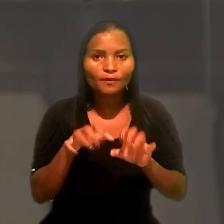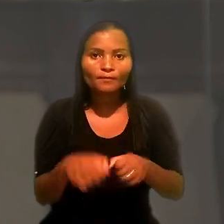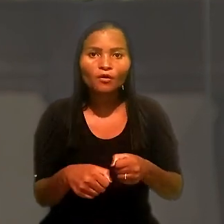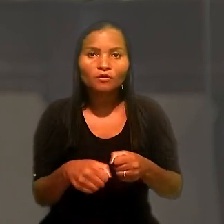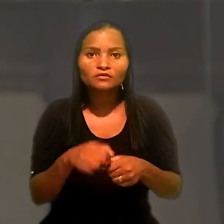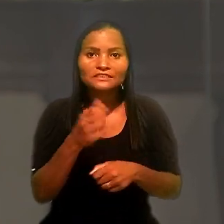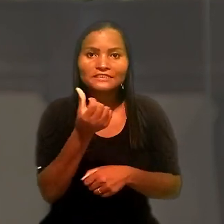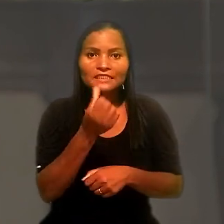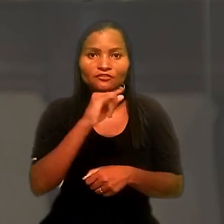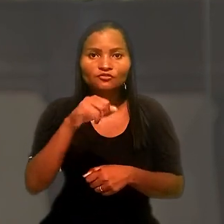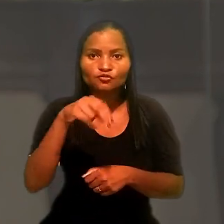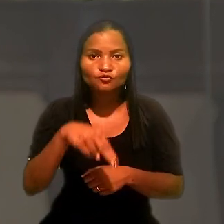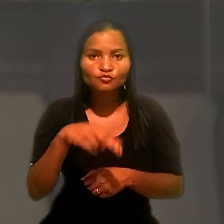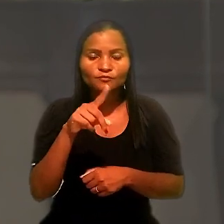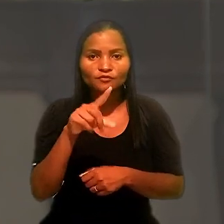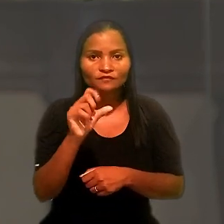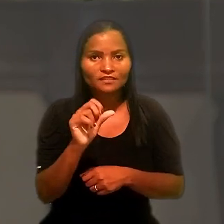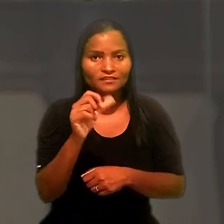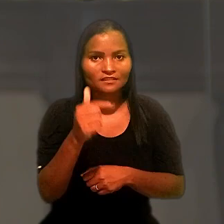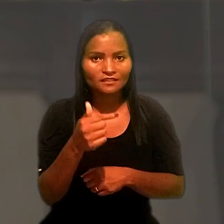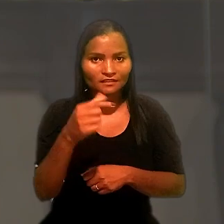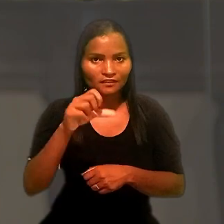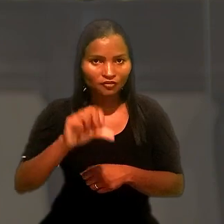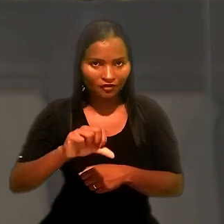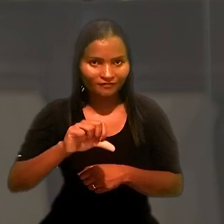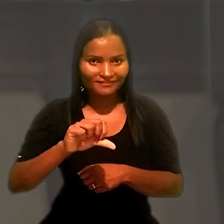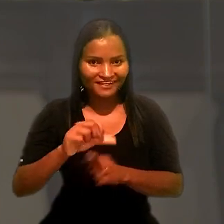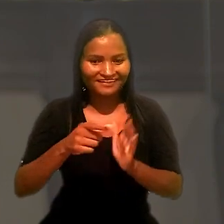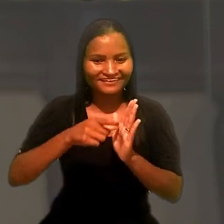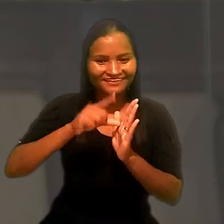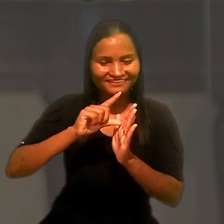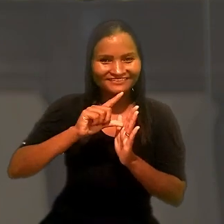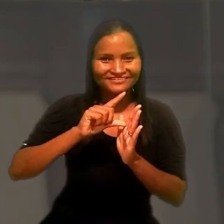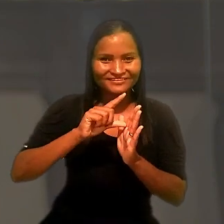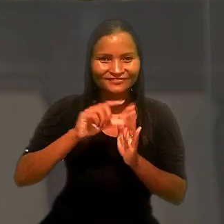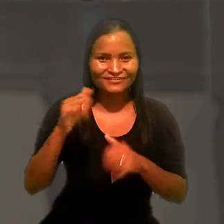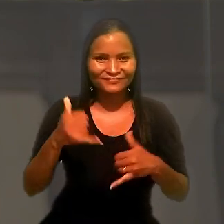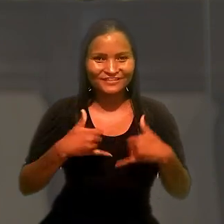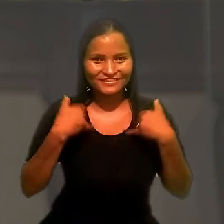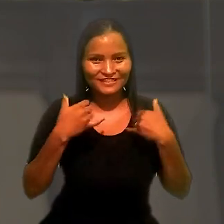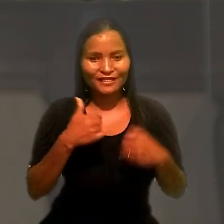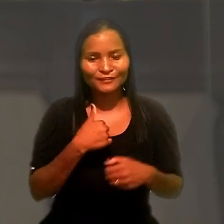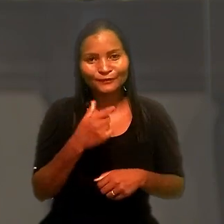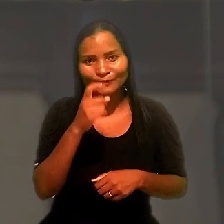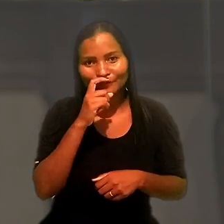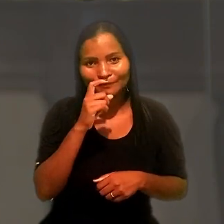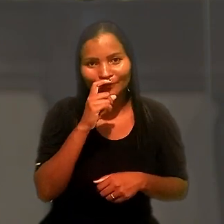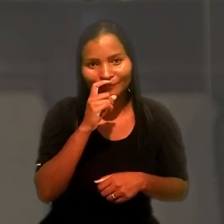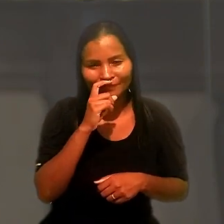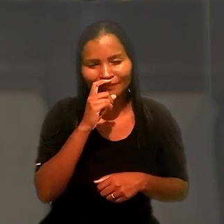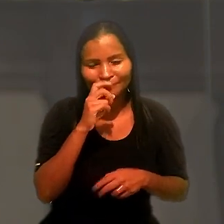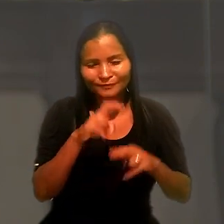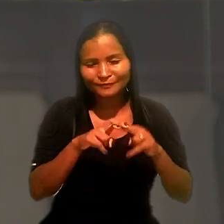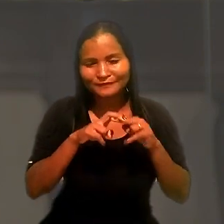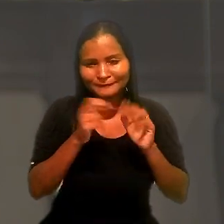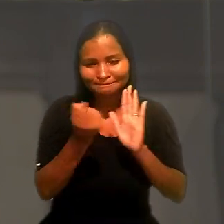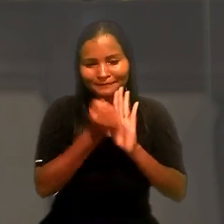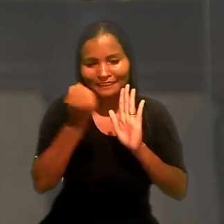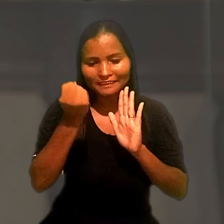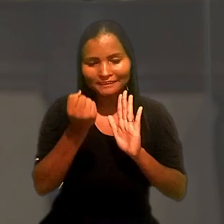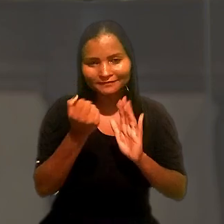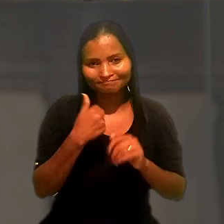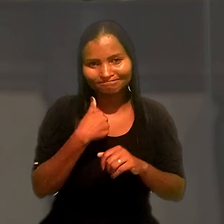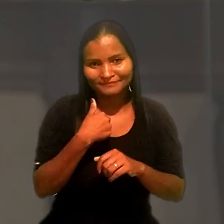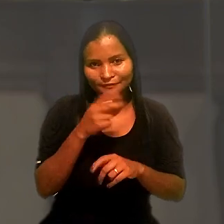posse dia 6 de junho de 1979, na véspera do aniversário do meu pai. Por isso eu fixo de forma muito